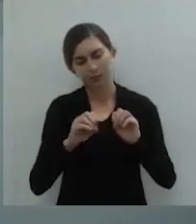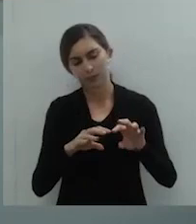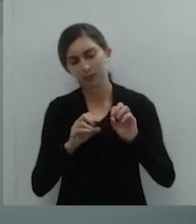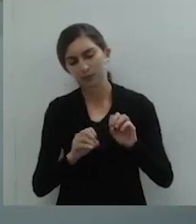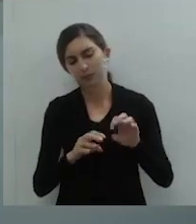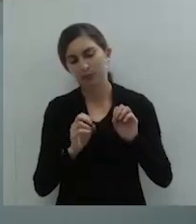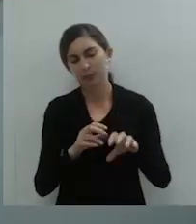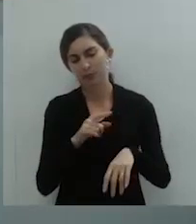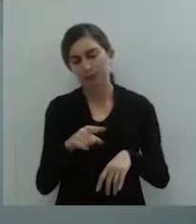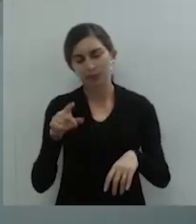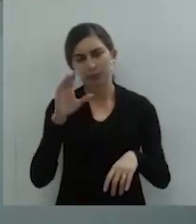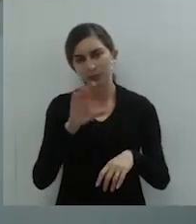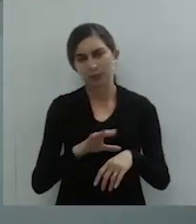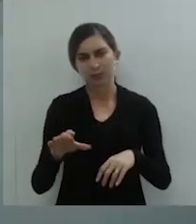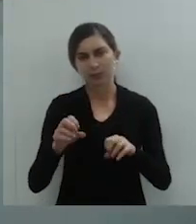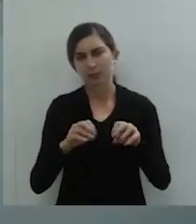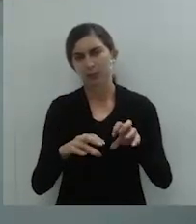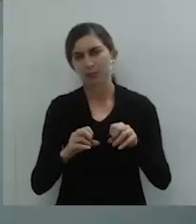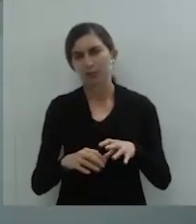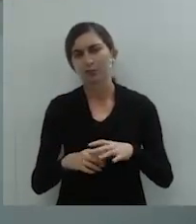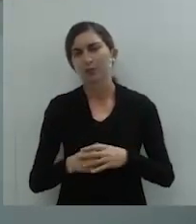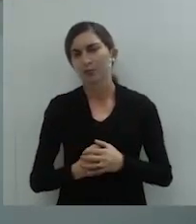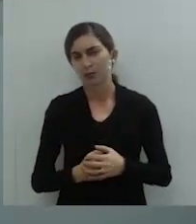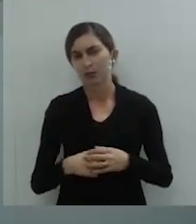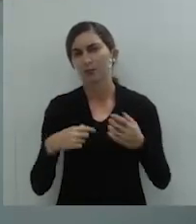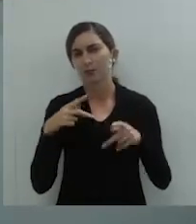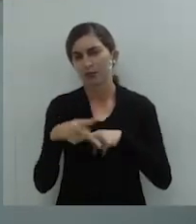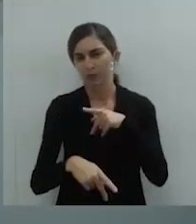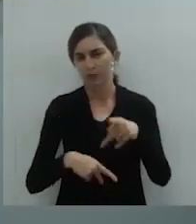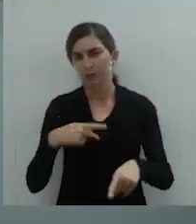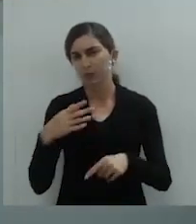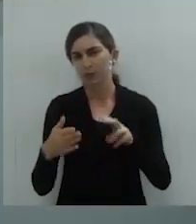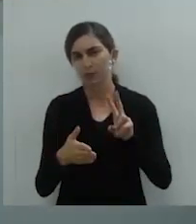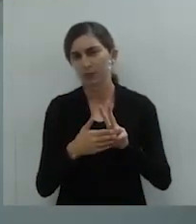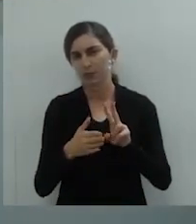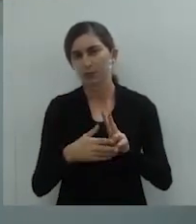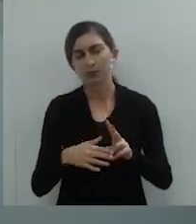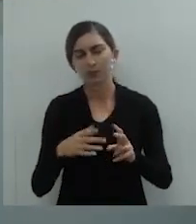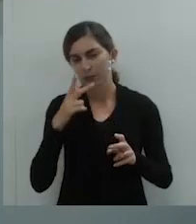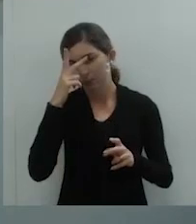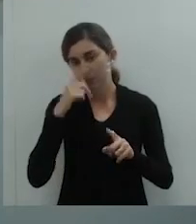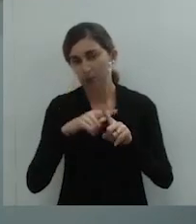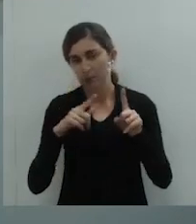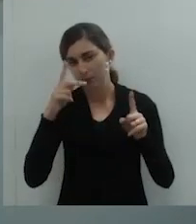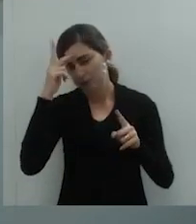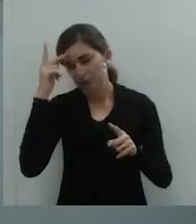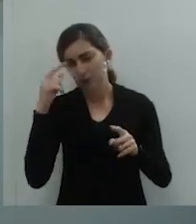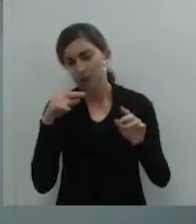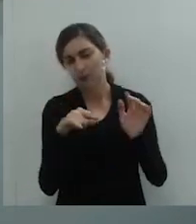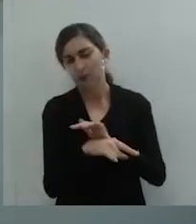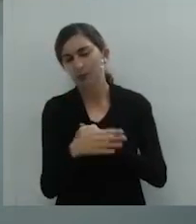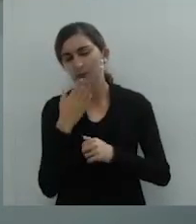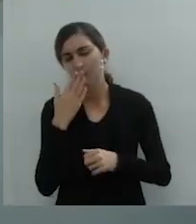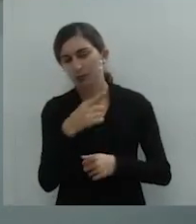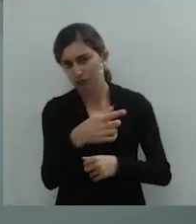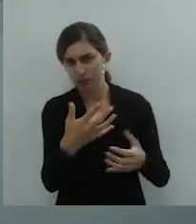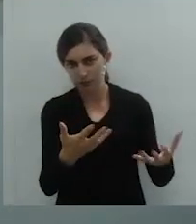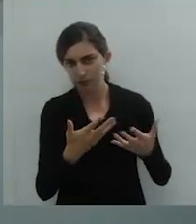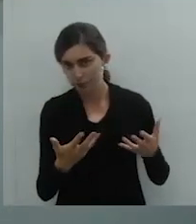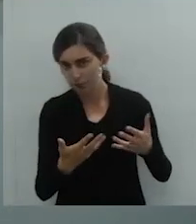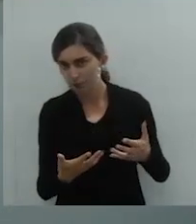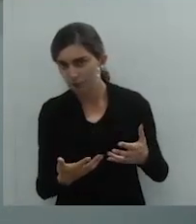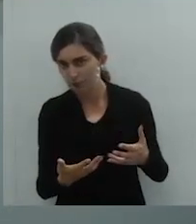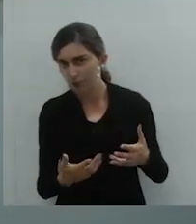ensinar o catolicismo para os povos indígenas. Mas ninguém perguntou para o índio